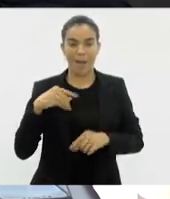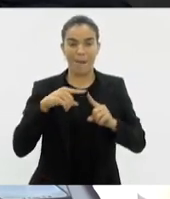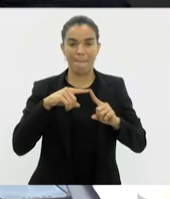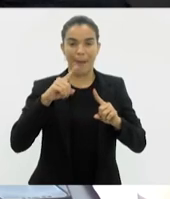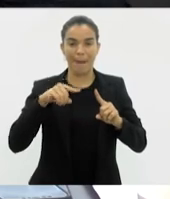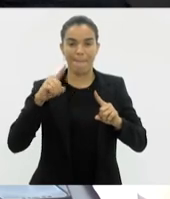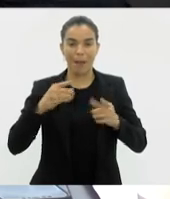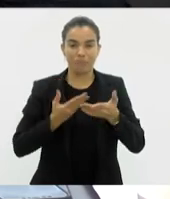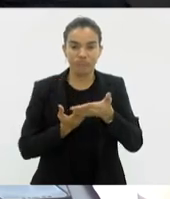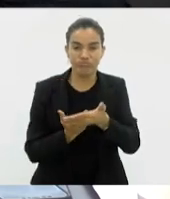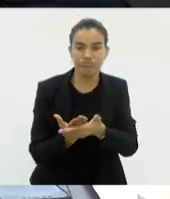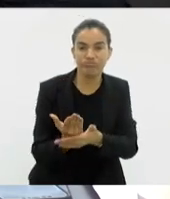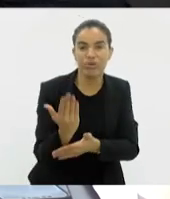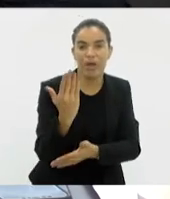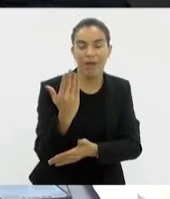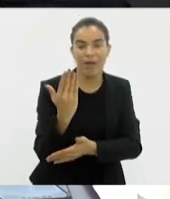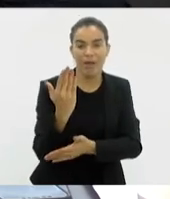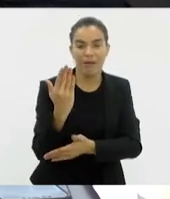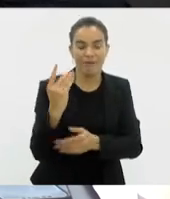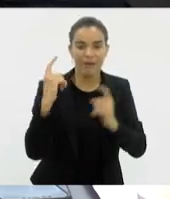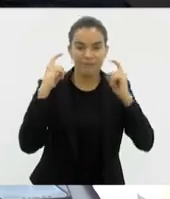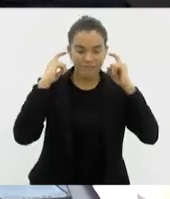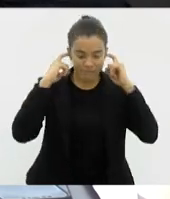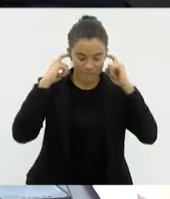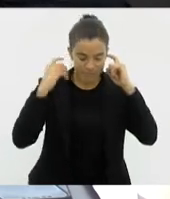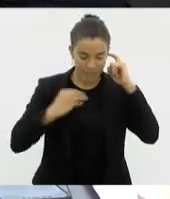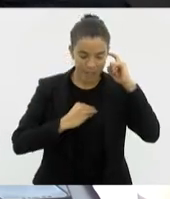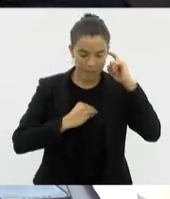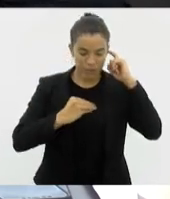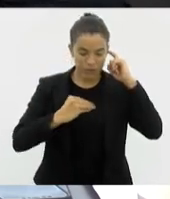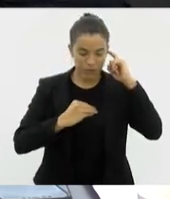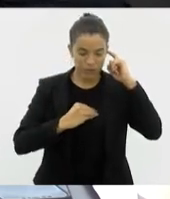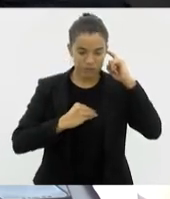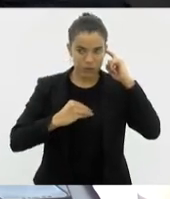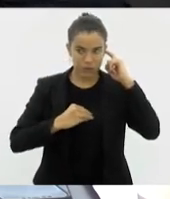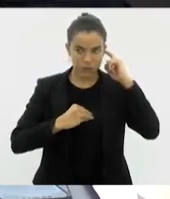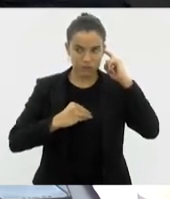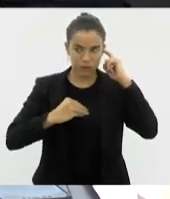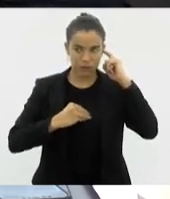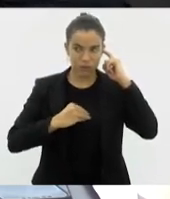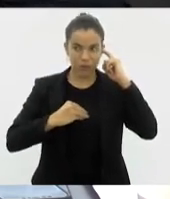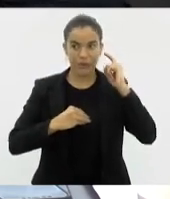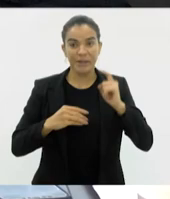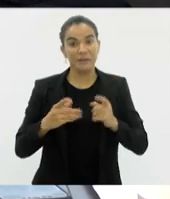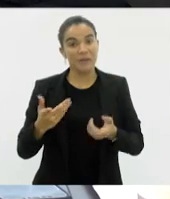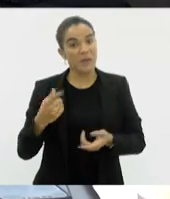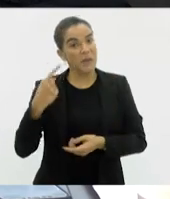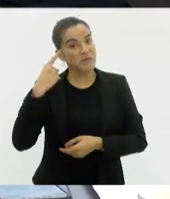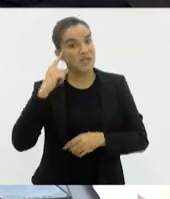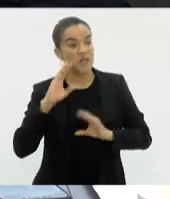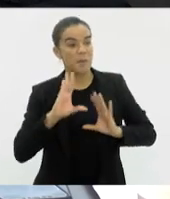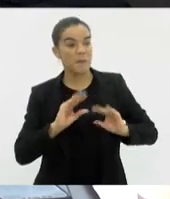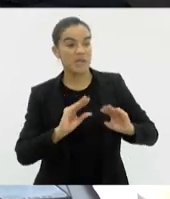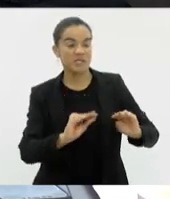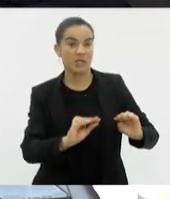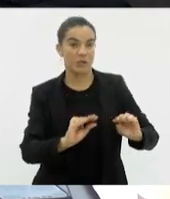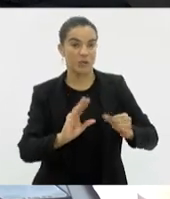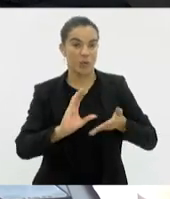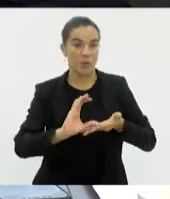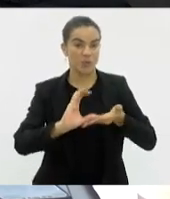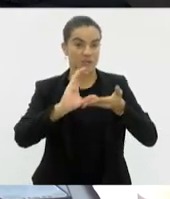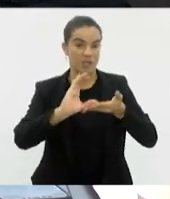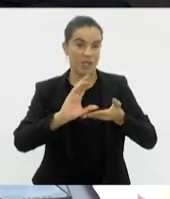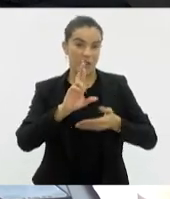enfim. Eu não sei se a gente está invadindo a competência do Conselho Regional